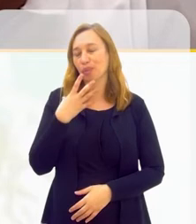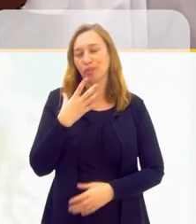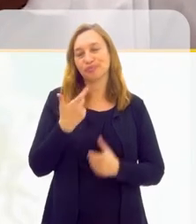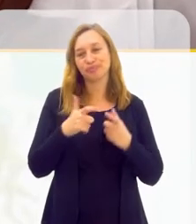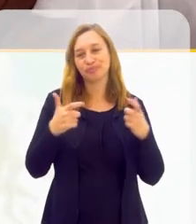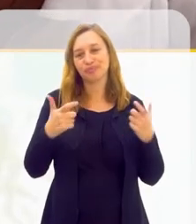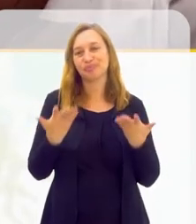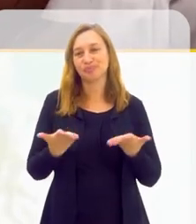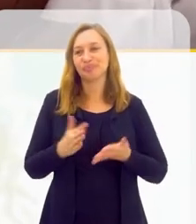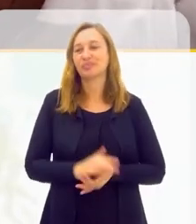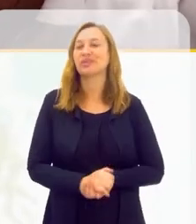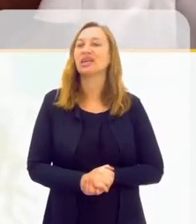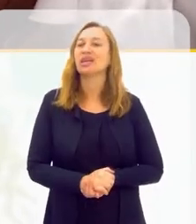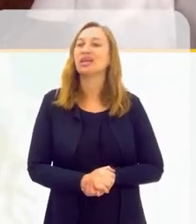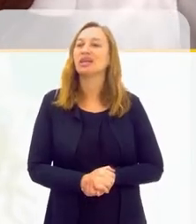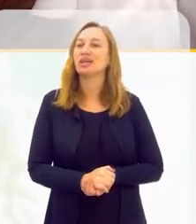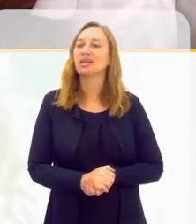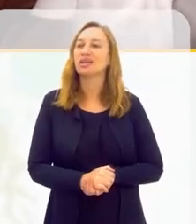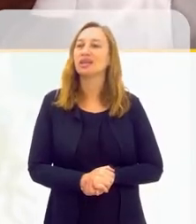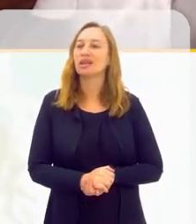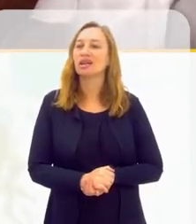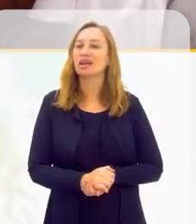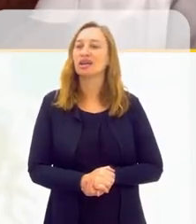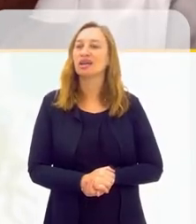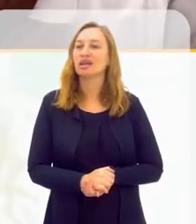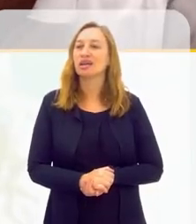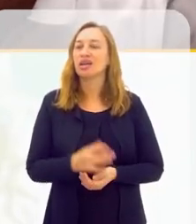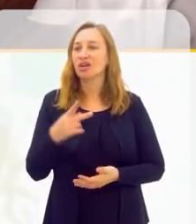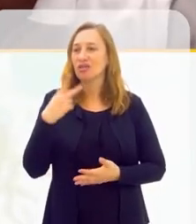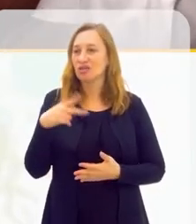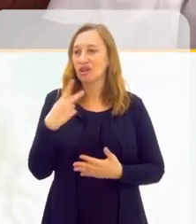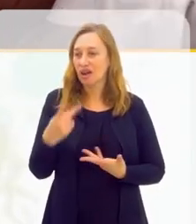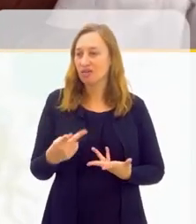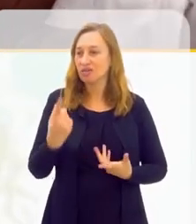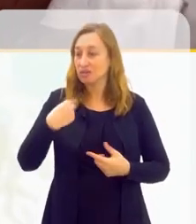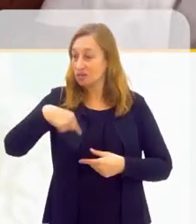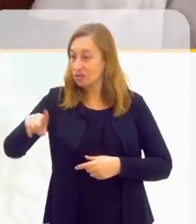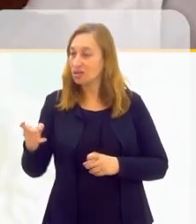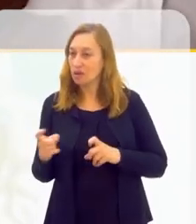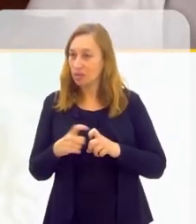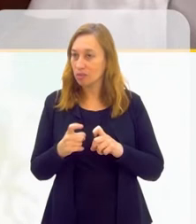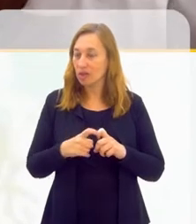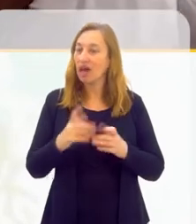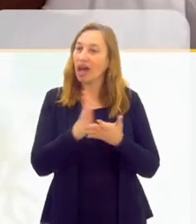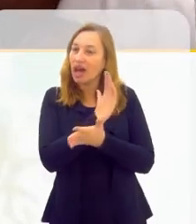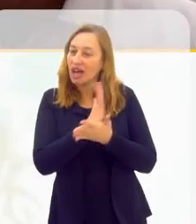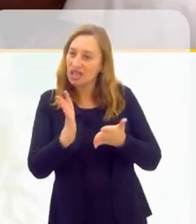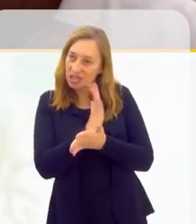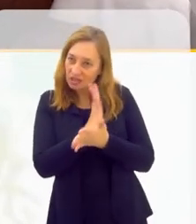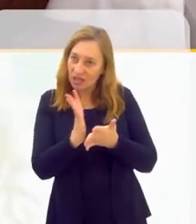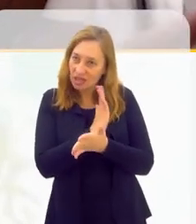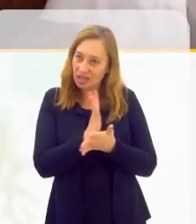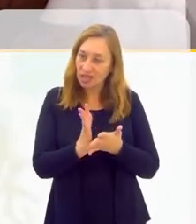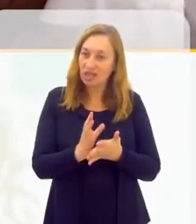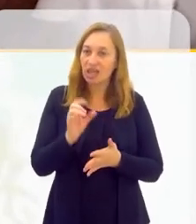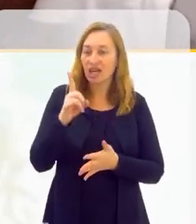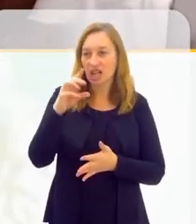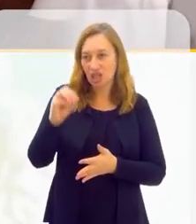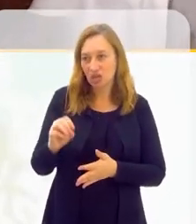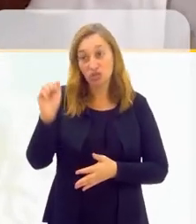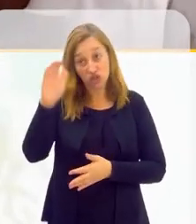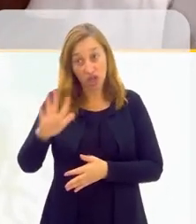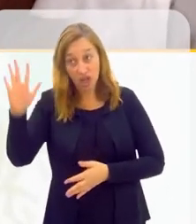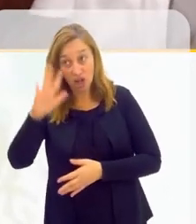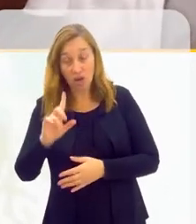É muito grande porque nós, quando vamos... Eu costumo usar esta metáfora, quando nós vamos ao médico, às vezes vamos ao médico de clínica